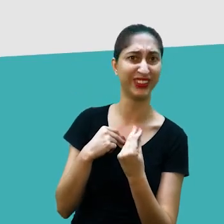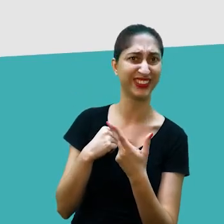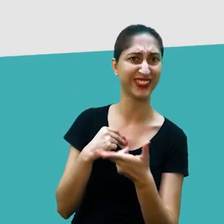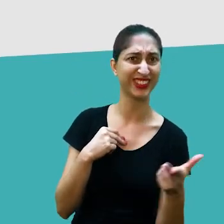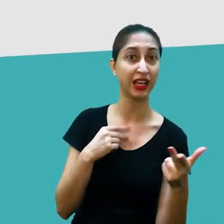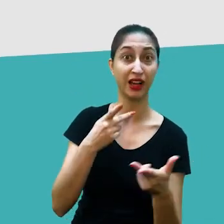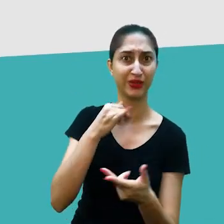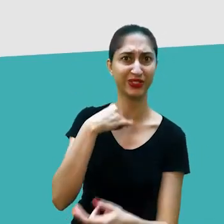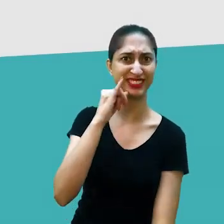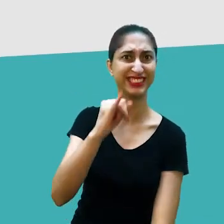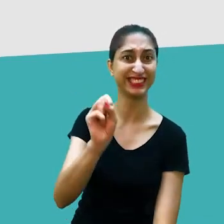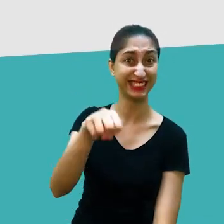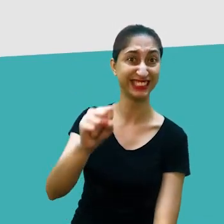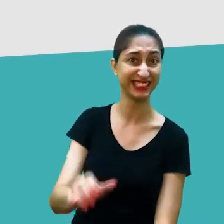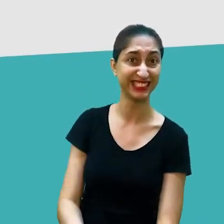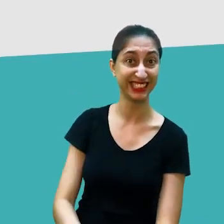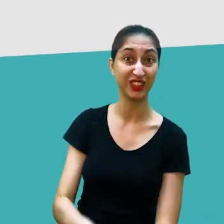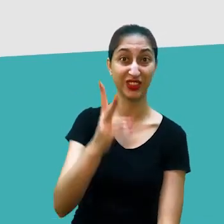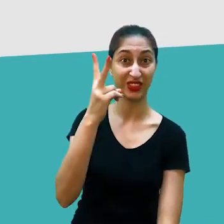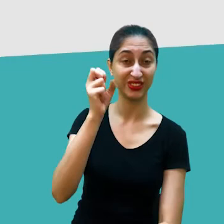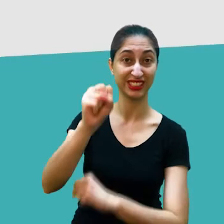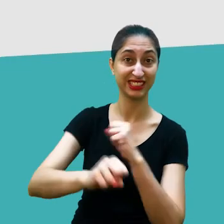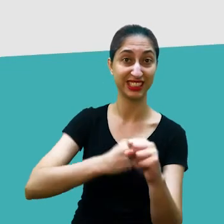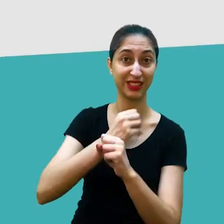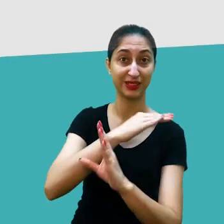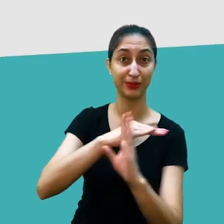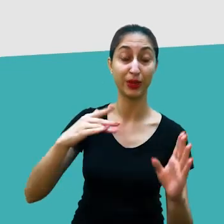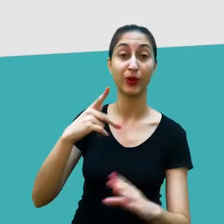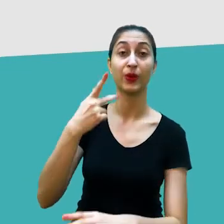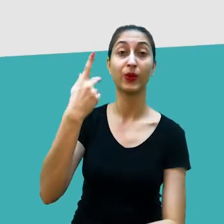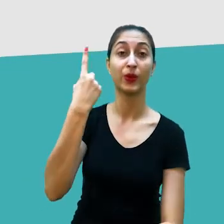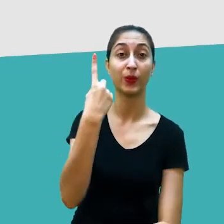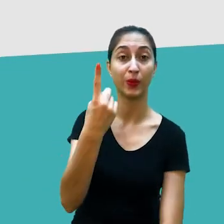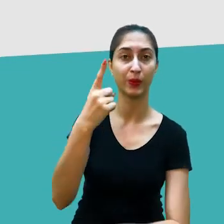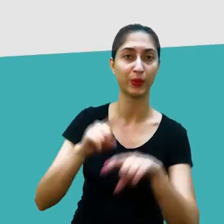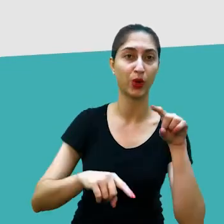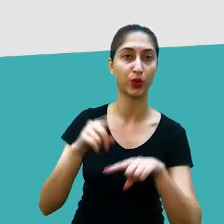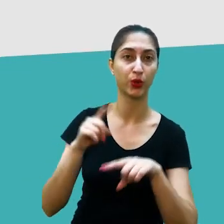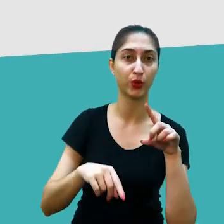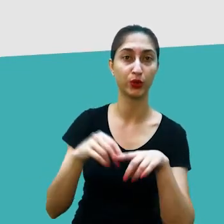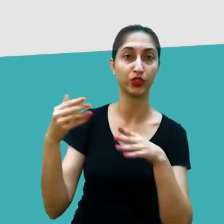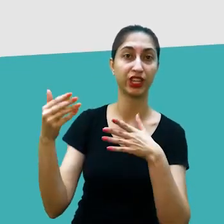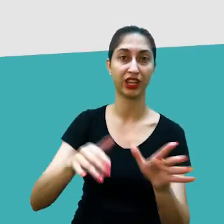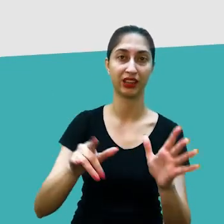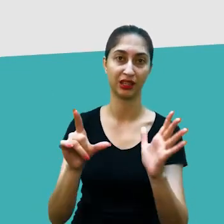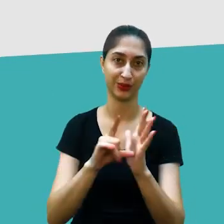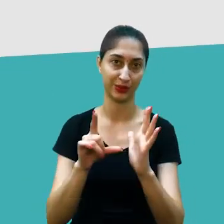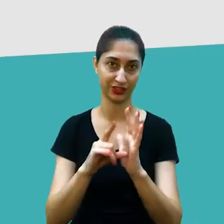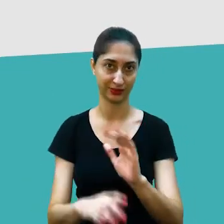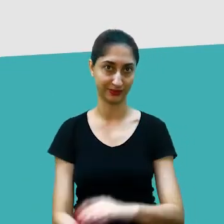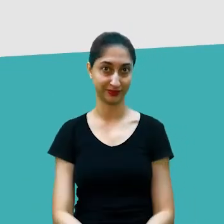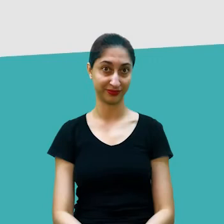muito isso, sabe assim? Demora 2 anos e meio para um produto chegar numa loja, sabe assim? Então as pessoas